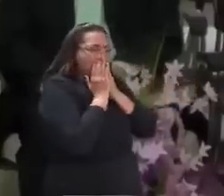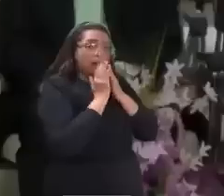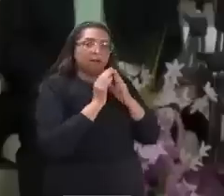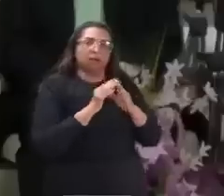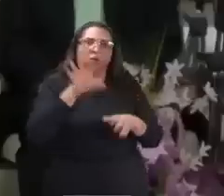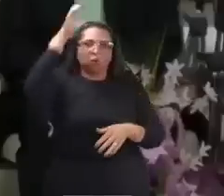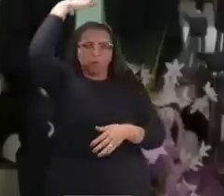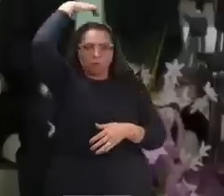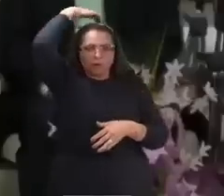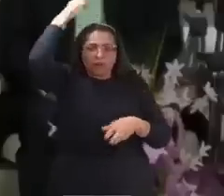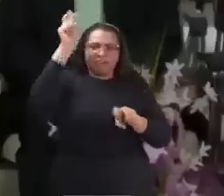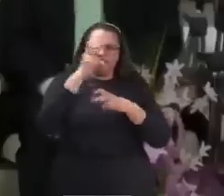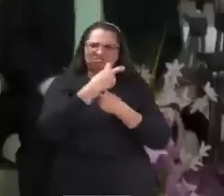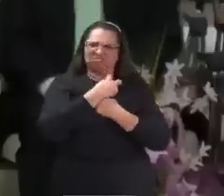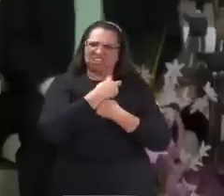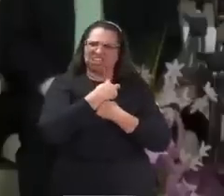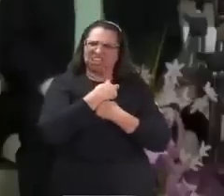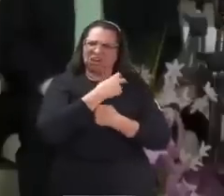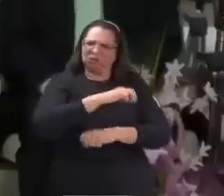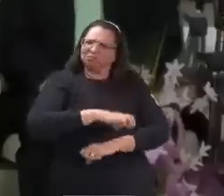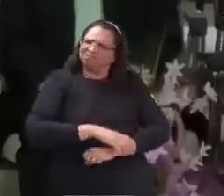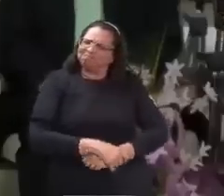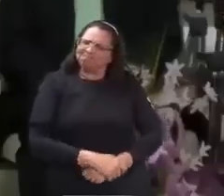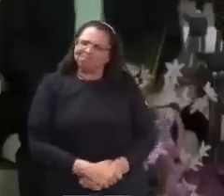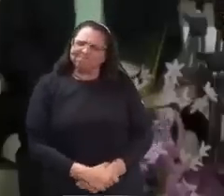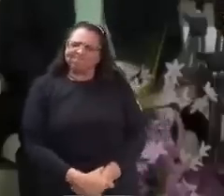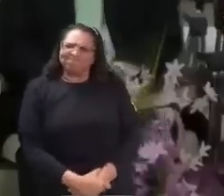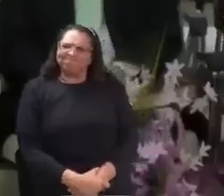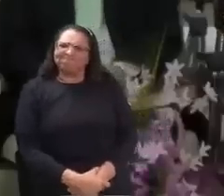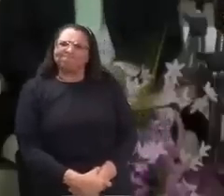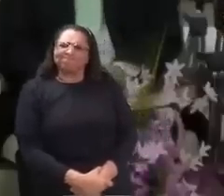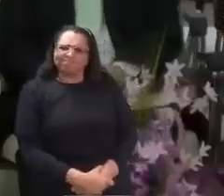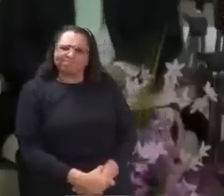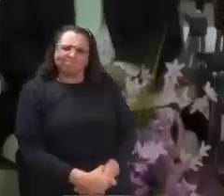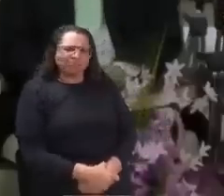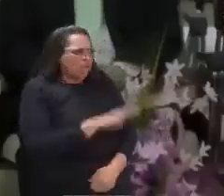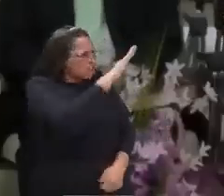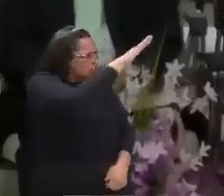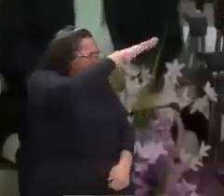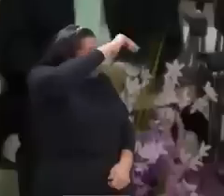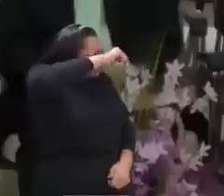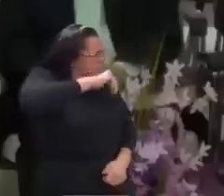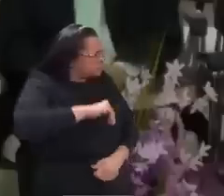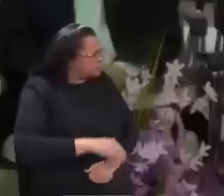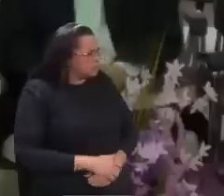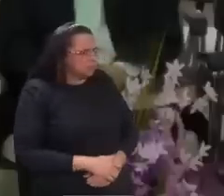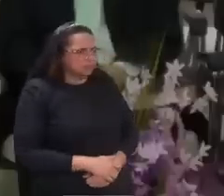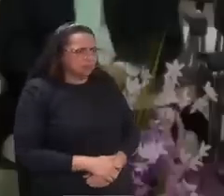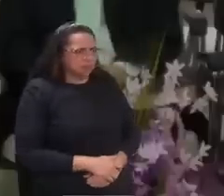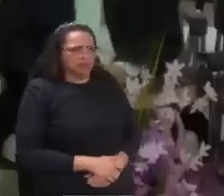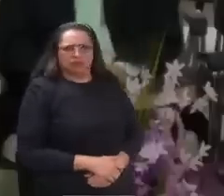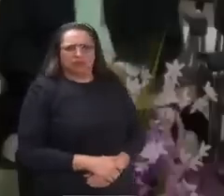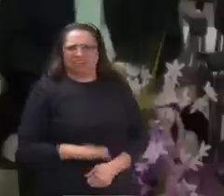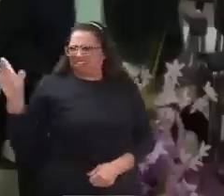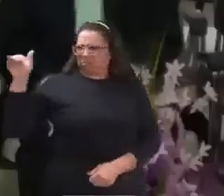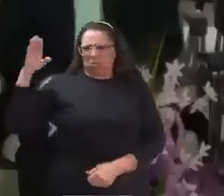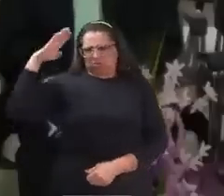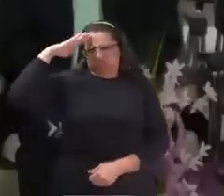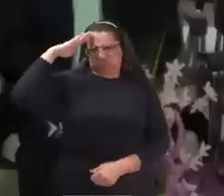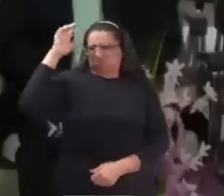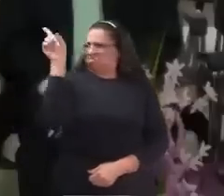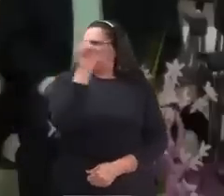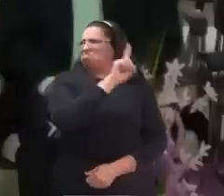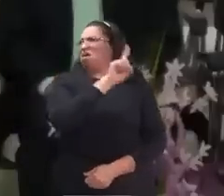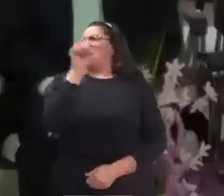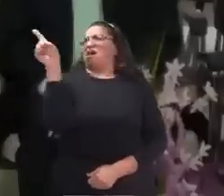Faraó chama em pessoa. Ele não manda um general. Ele vai